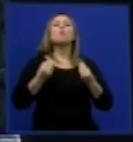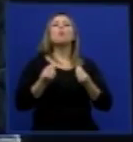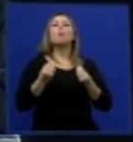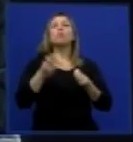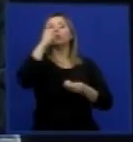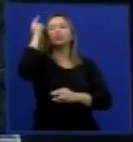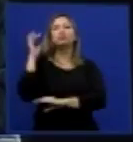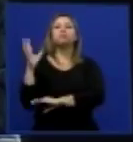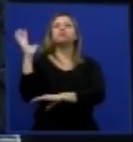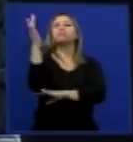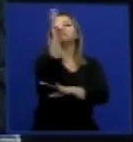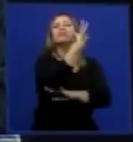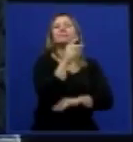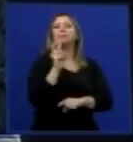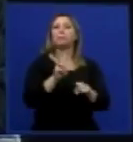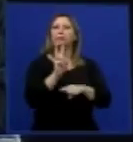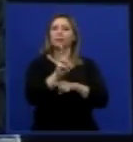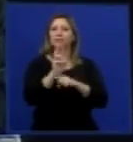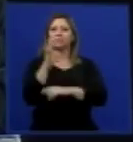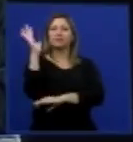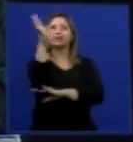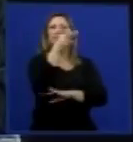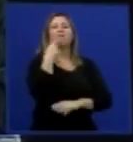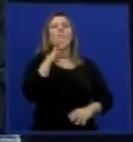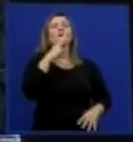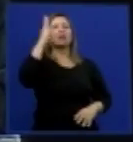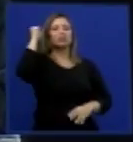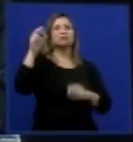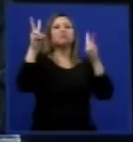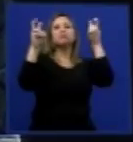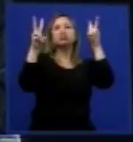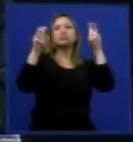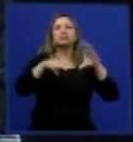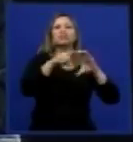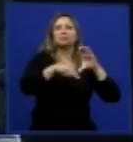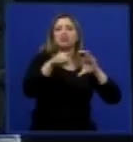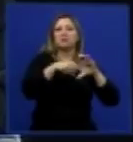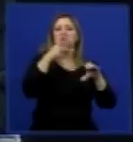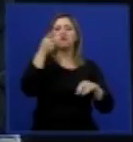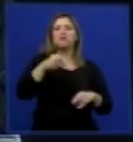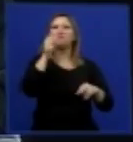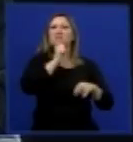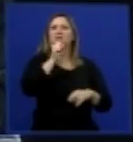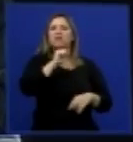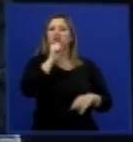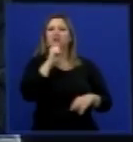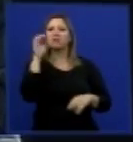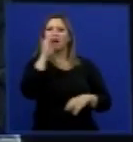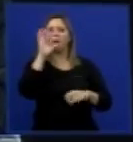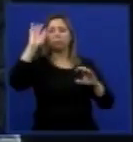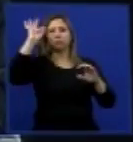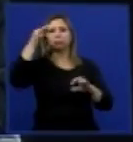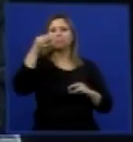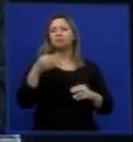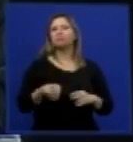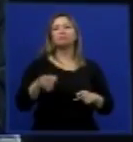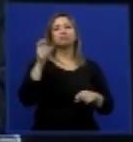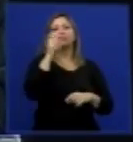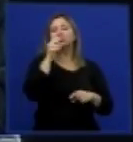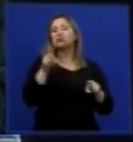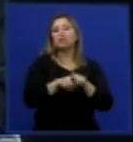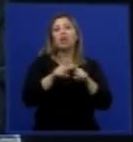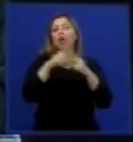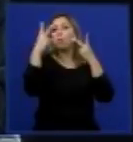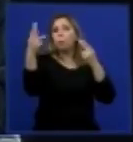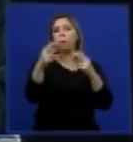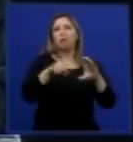ambientalistas avolar de técnicos de pneus remoldados e afirmar que eles duram menos do que os pneus novos e as multinacionais